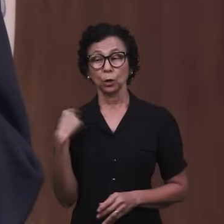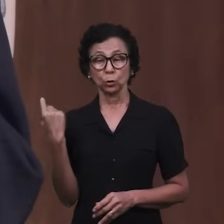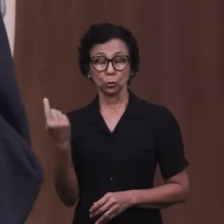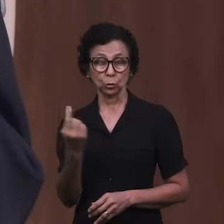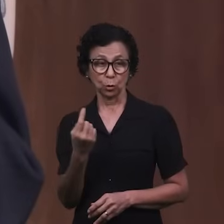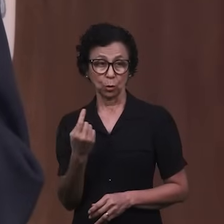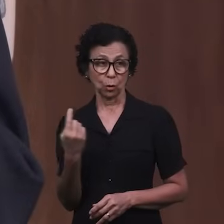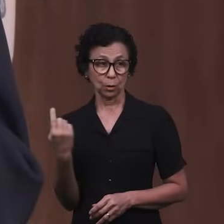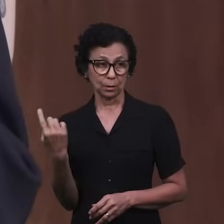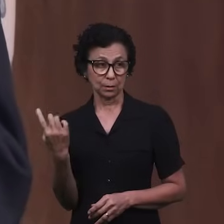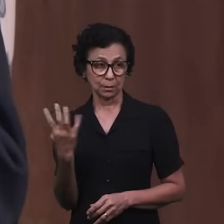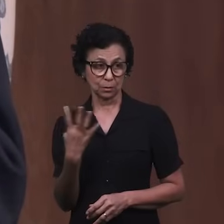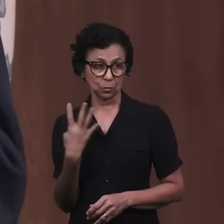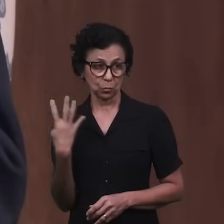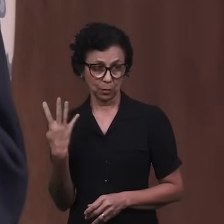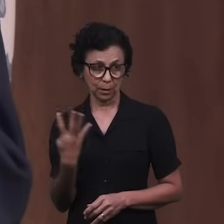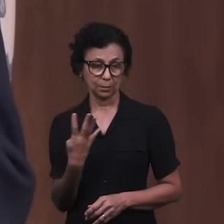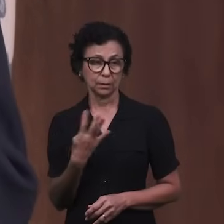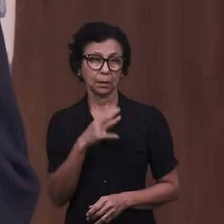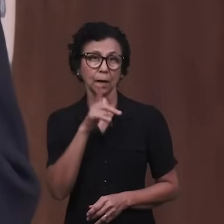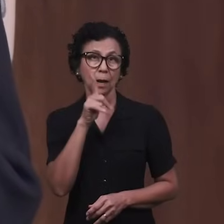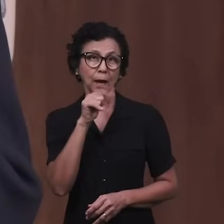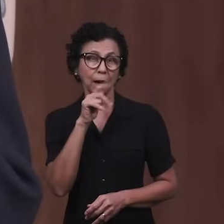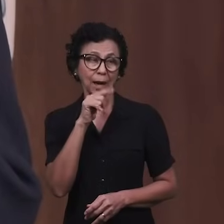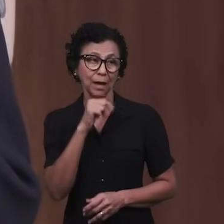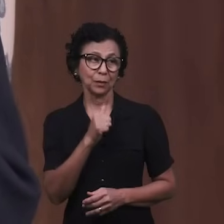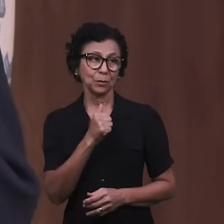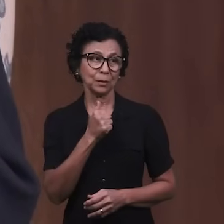para comer água e legumes.